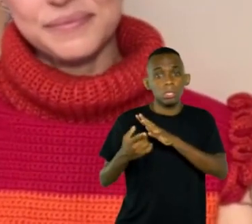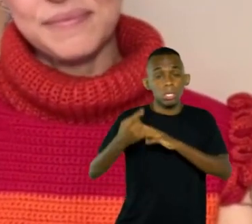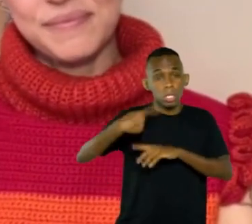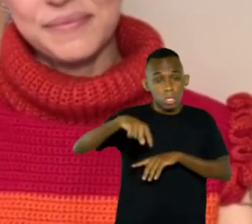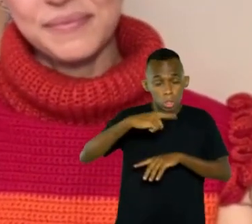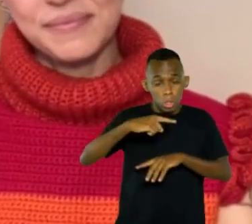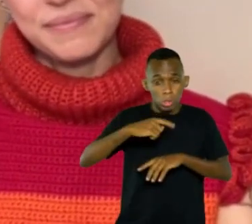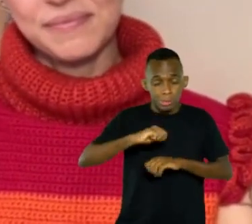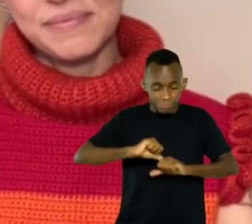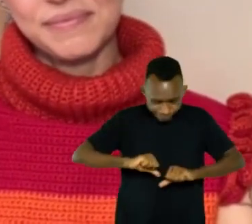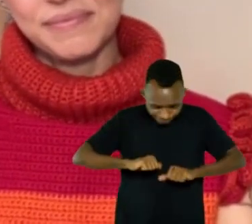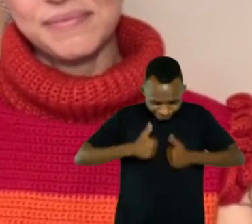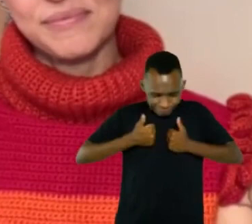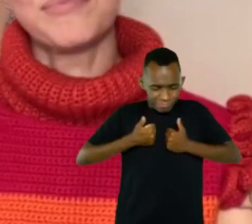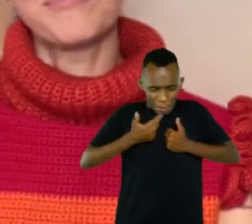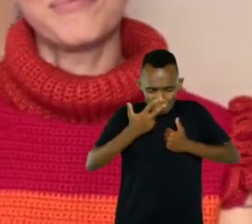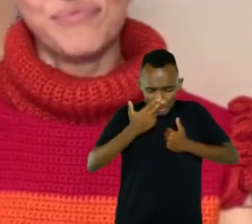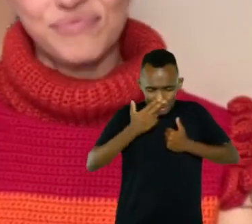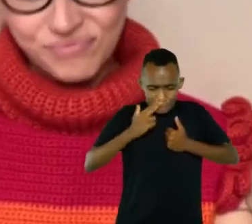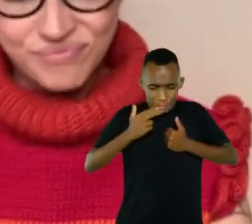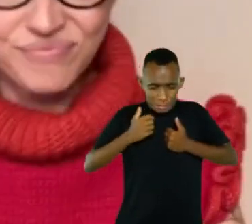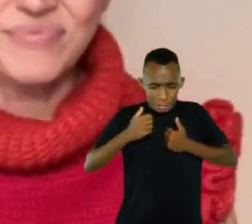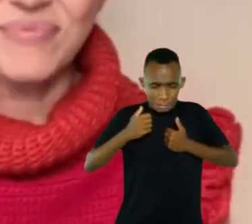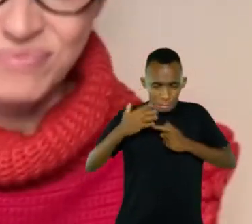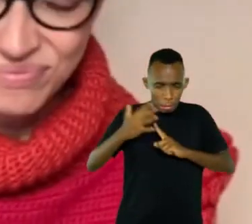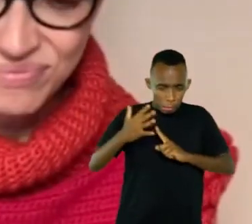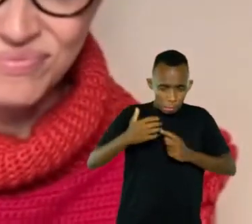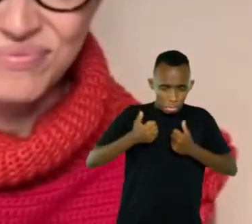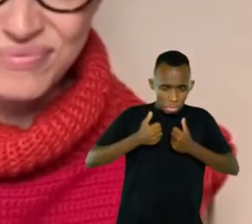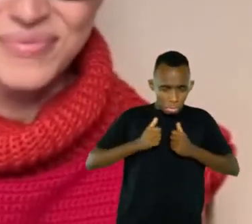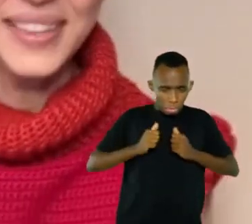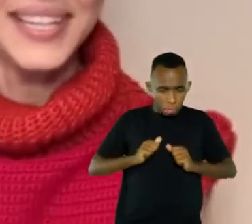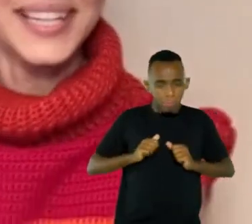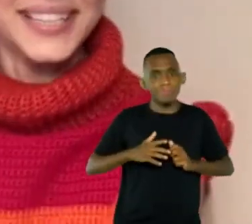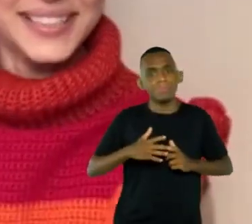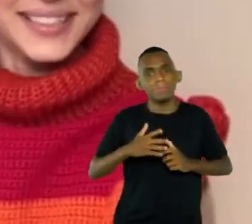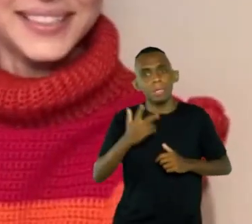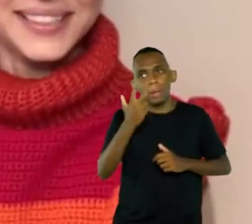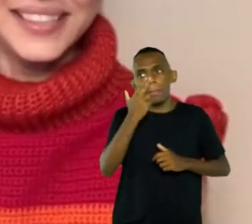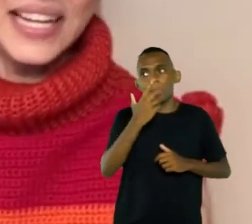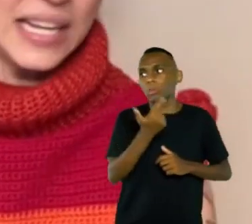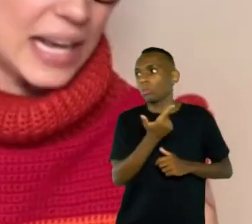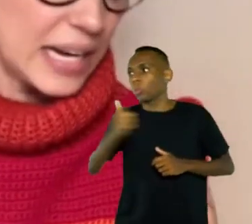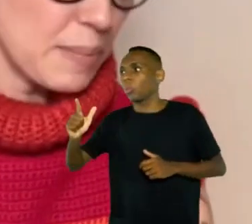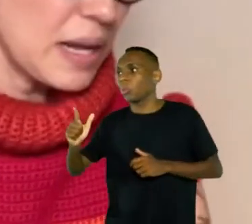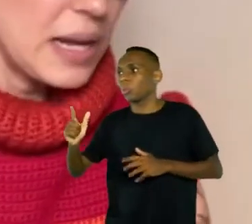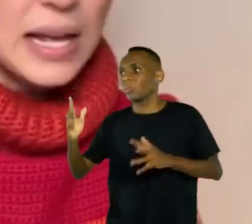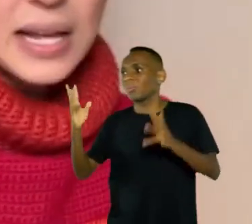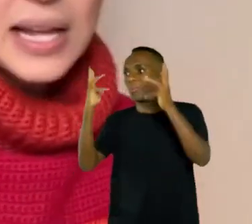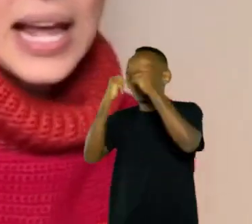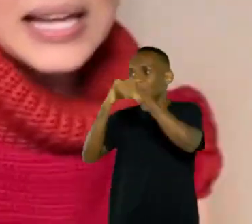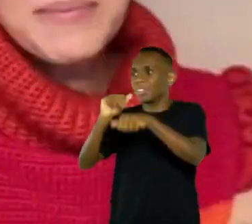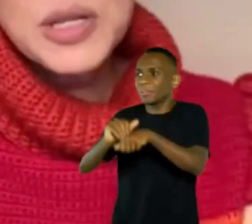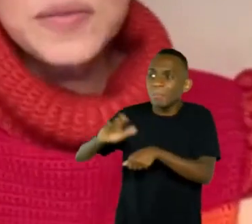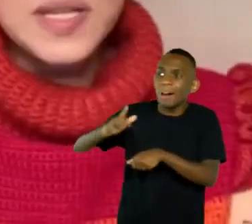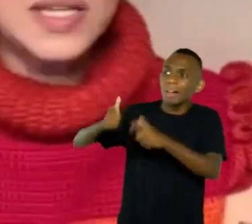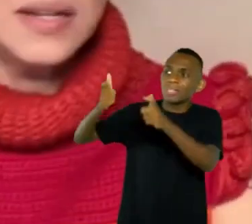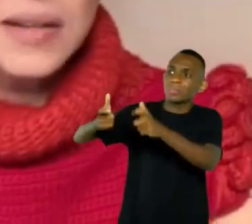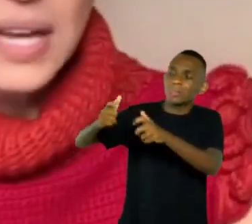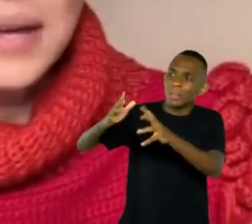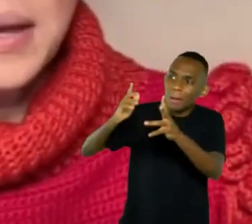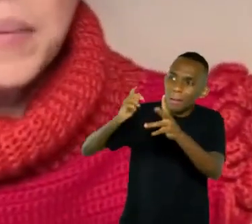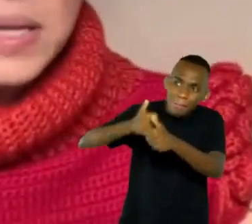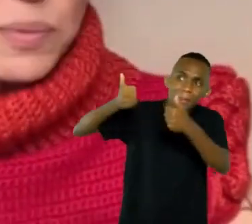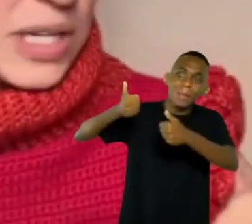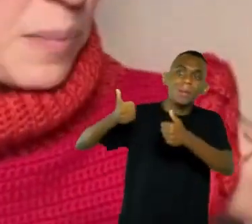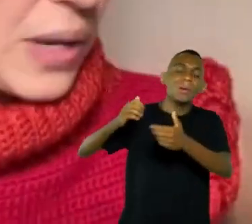autoestima e nos leva lá embaixo, né? Que a grama do outro é sempre mais bonita, que a É, nossa, mas tudo a grama do